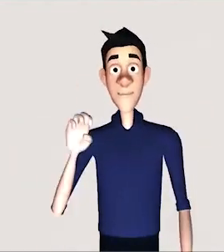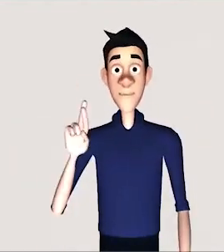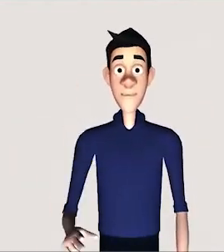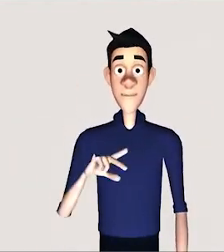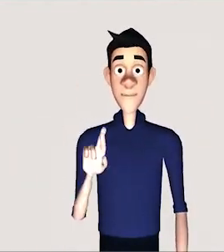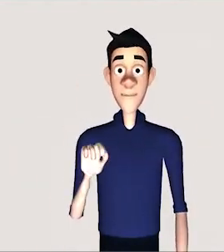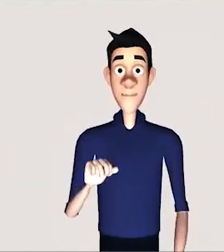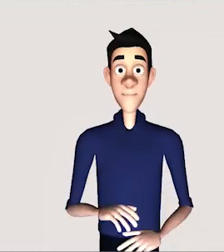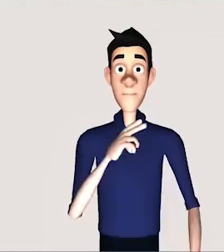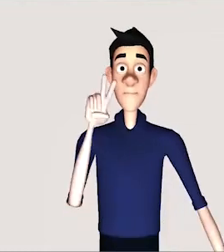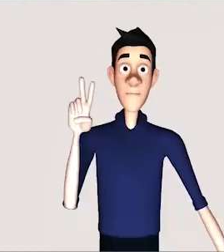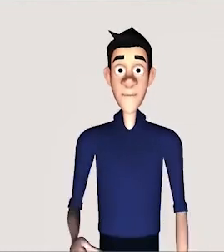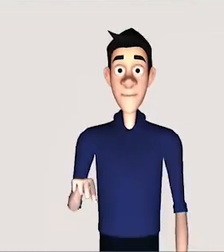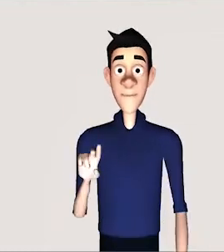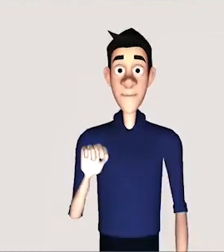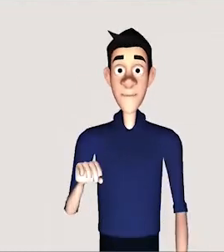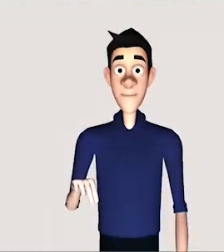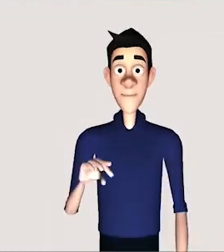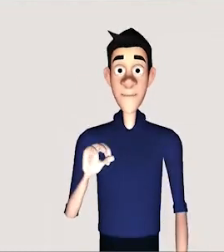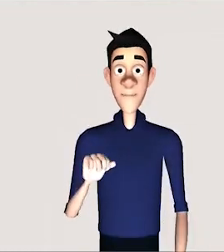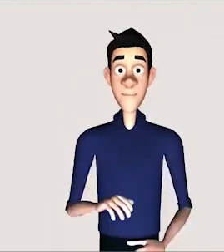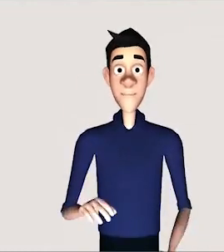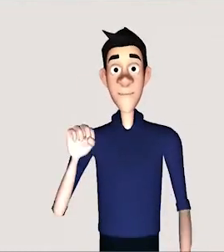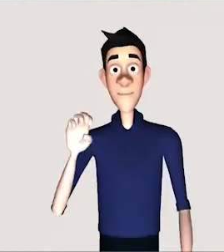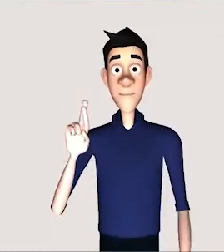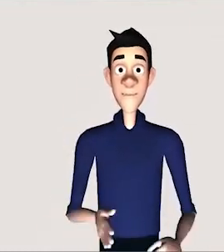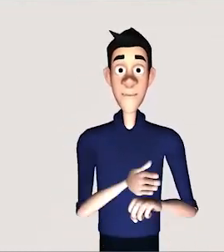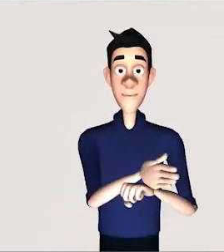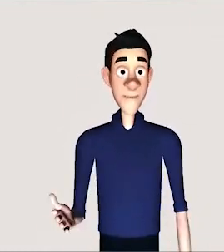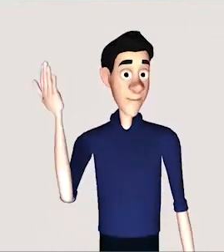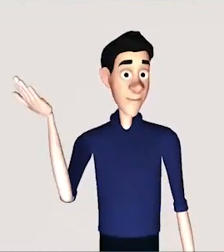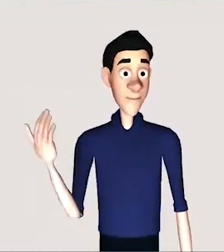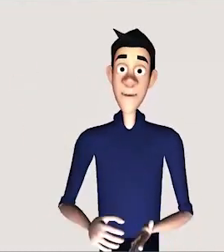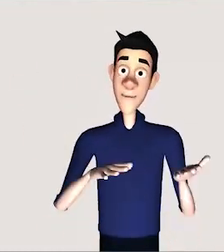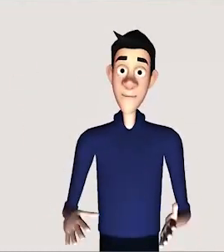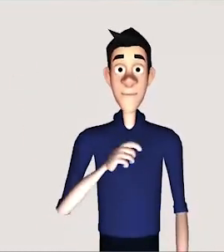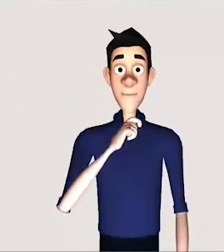O livro de assinatura, então, eu vou separar só para as exposições.